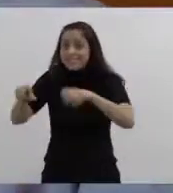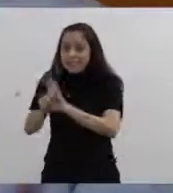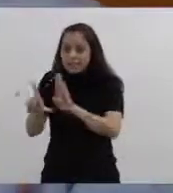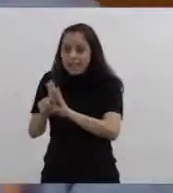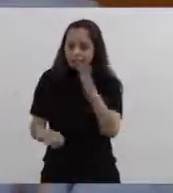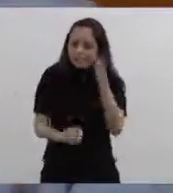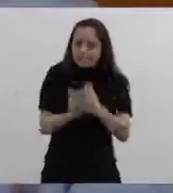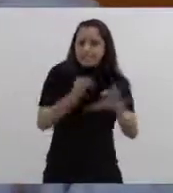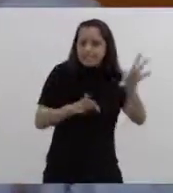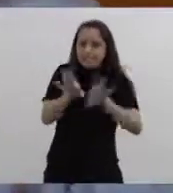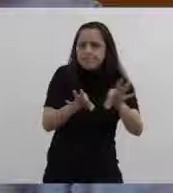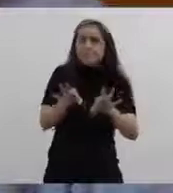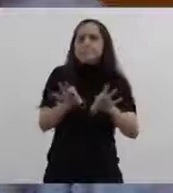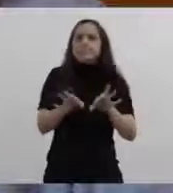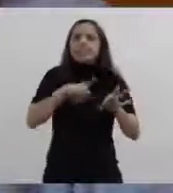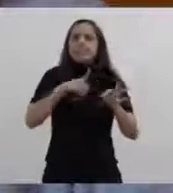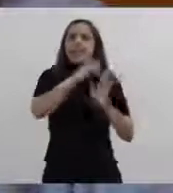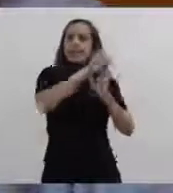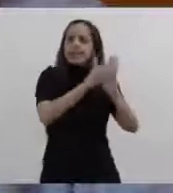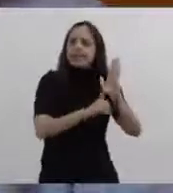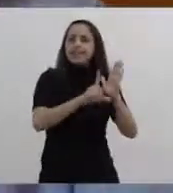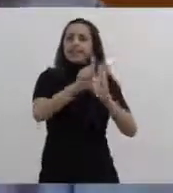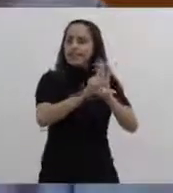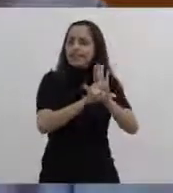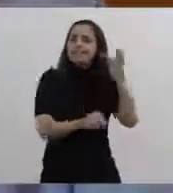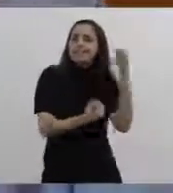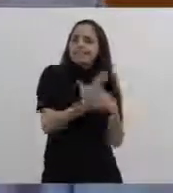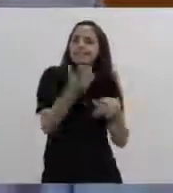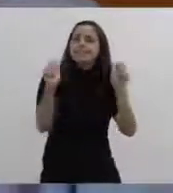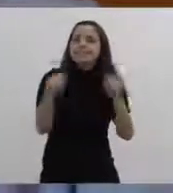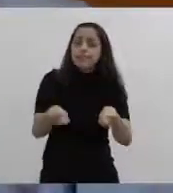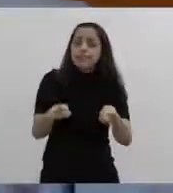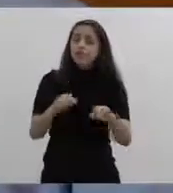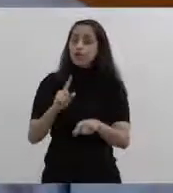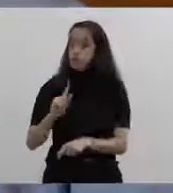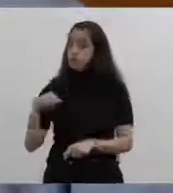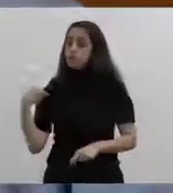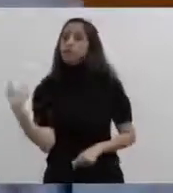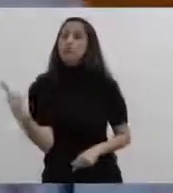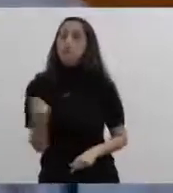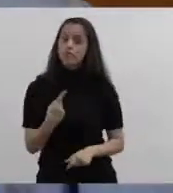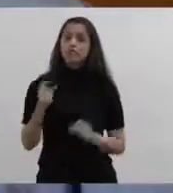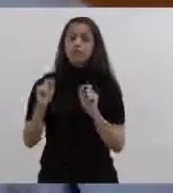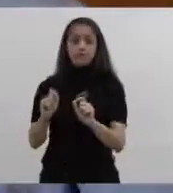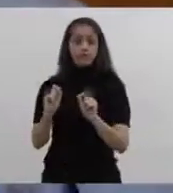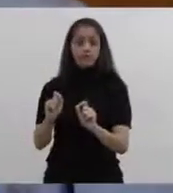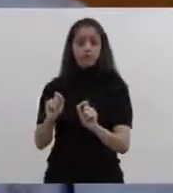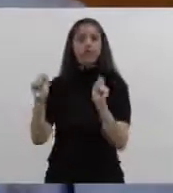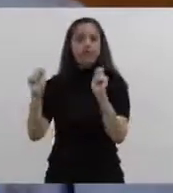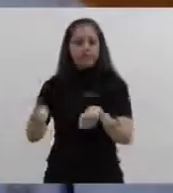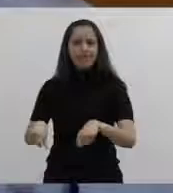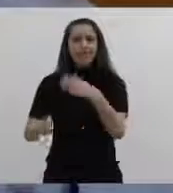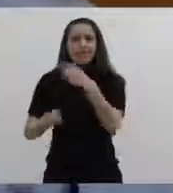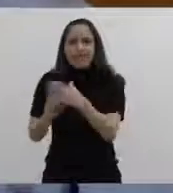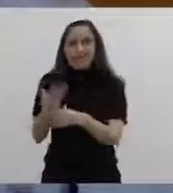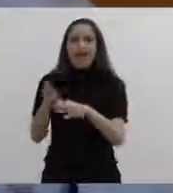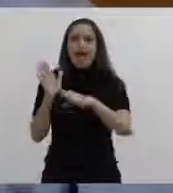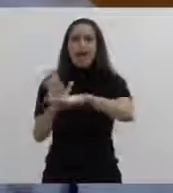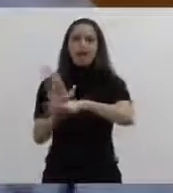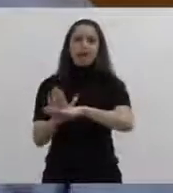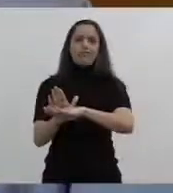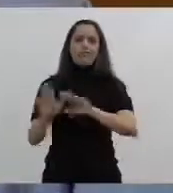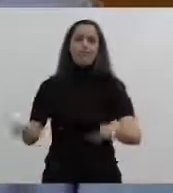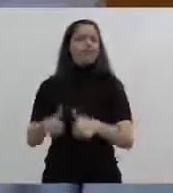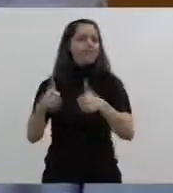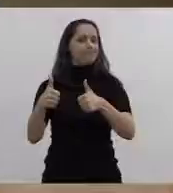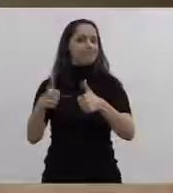mudar apenas com a assinatura do ministro ou do chefe de governo, no caso de algum decreto. Mas, de forma geral, não devemos dar a desculpa da